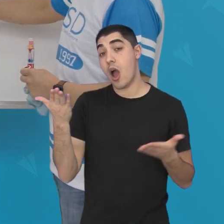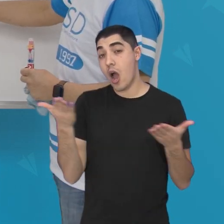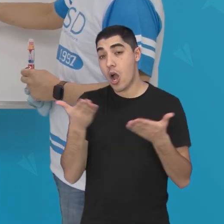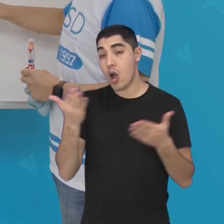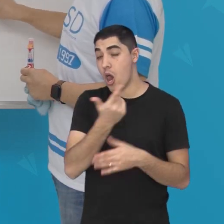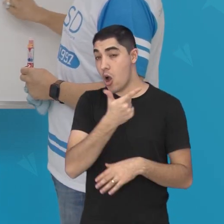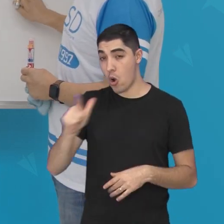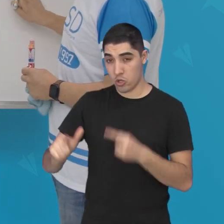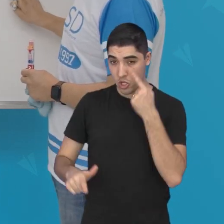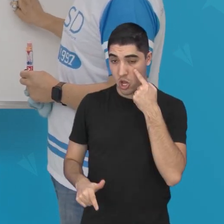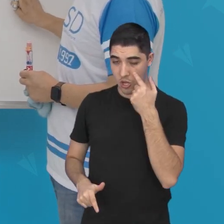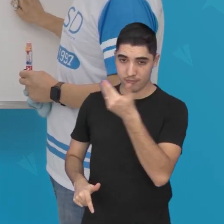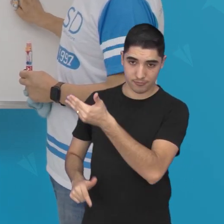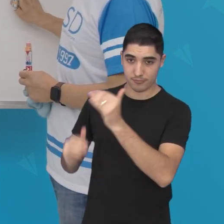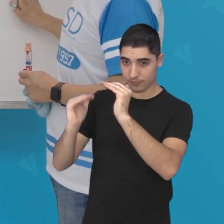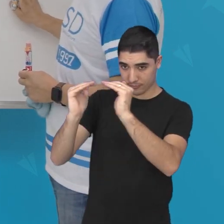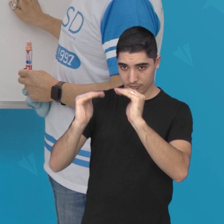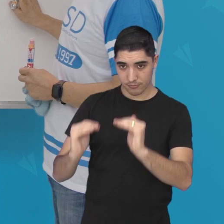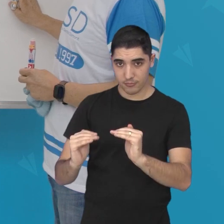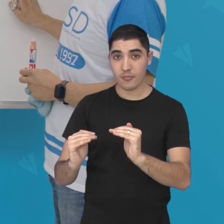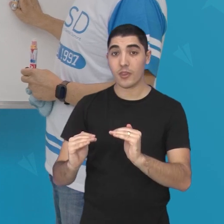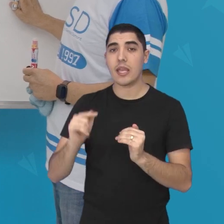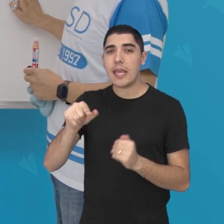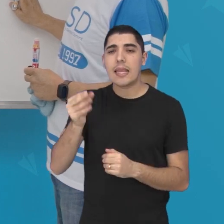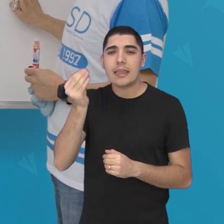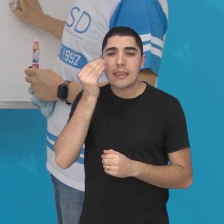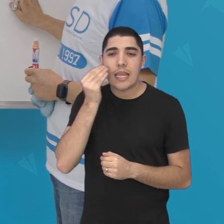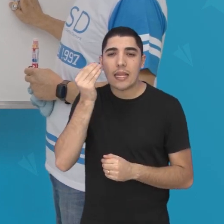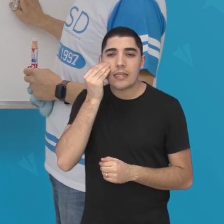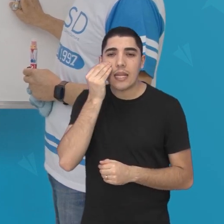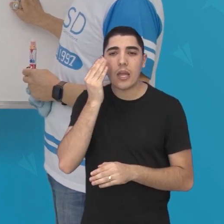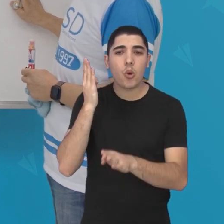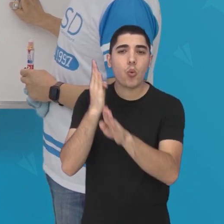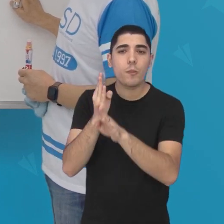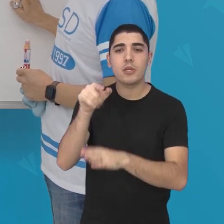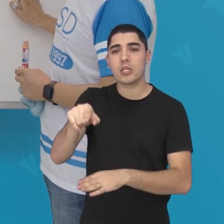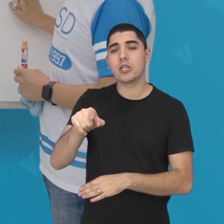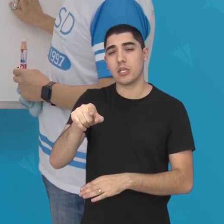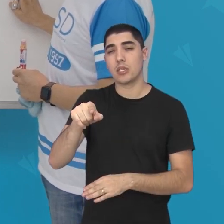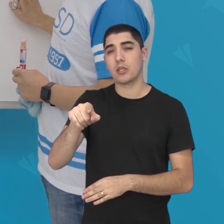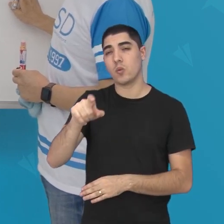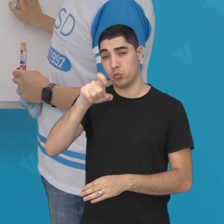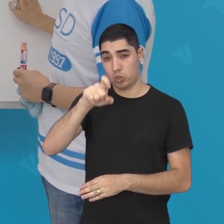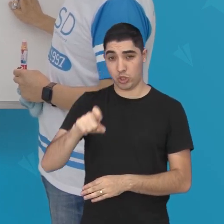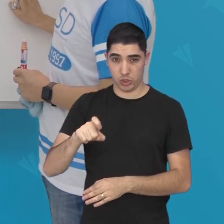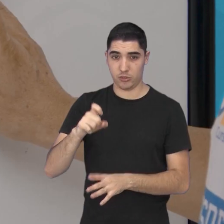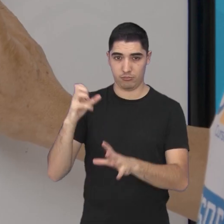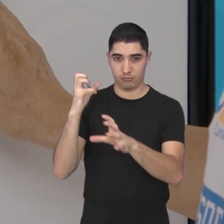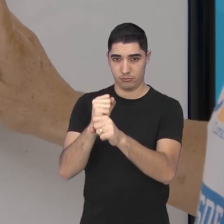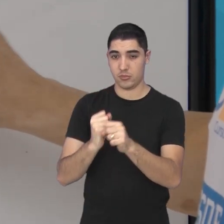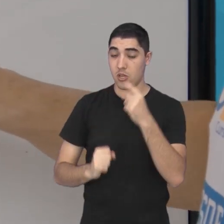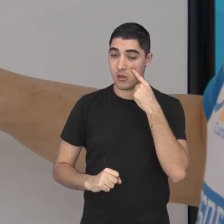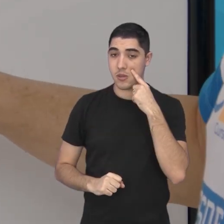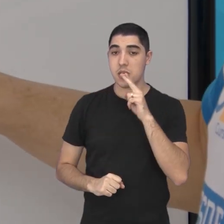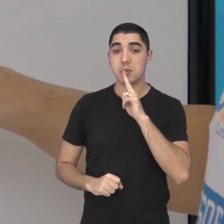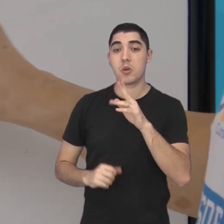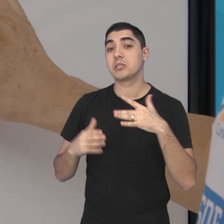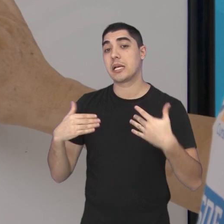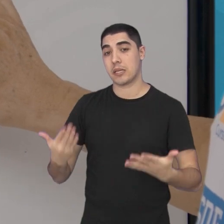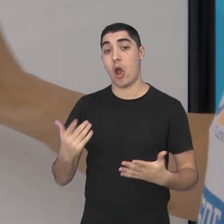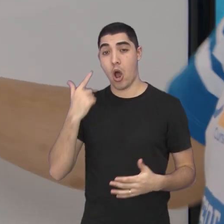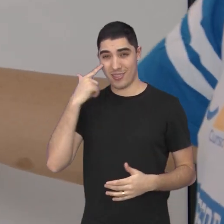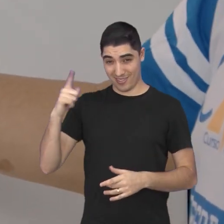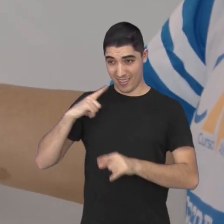Vamos ver agora essa equação aqui, ó. Vamos desenvolver e tentar achar a raiz. Ok? Então, como isso aqui tem